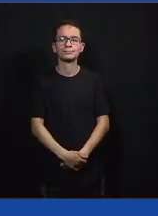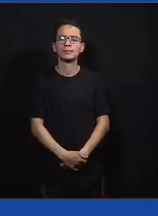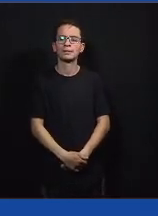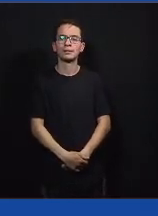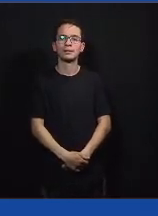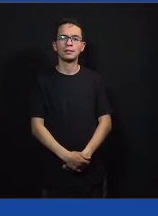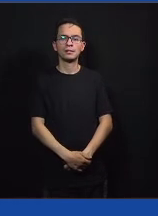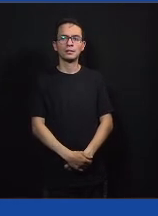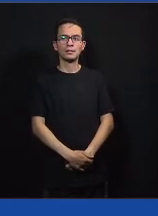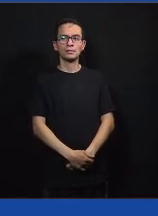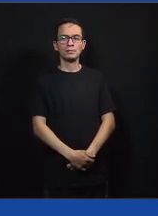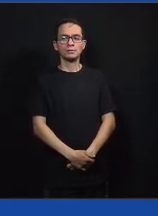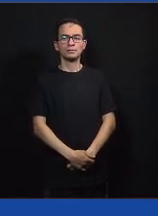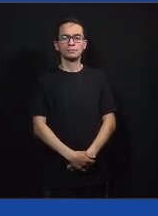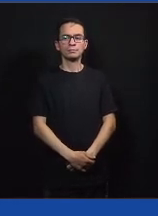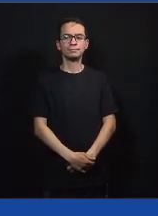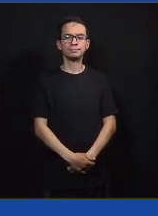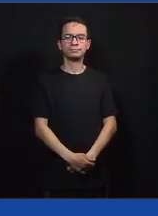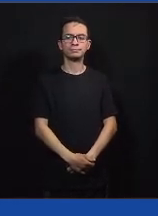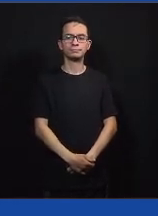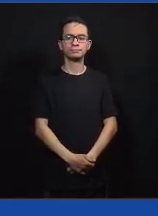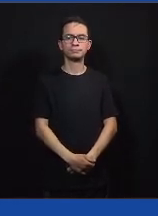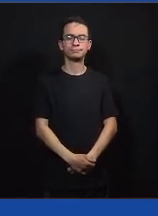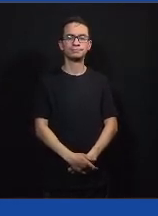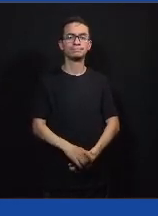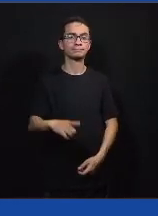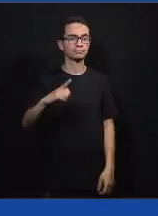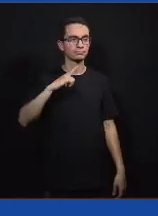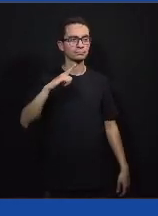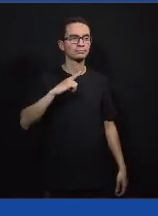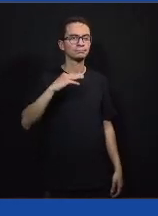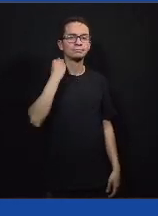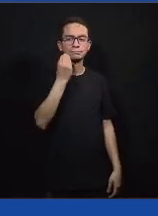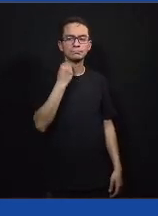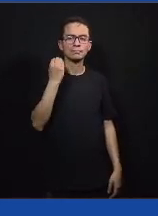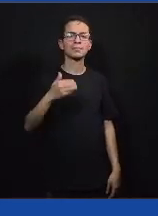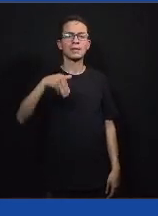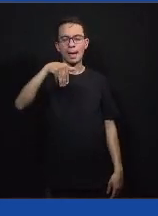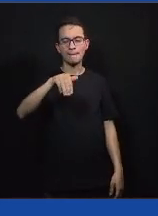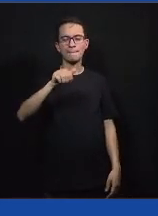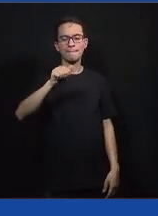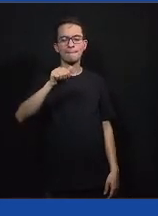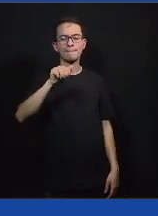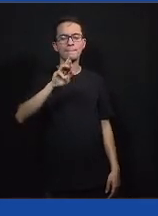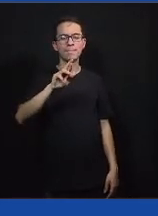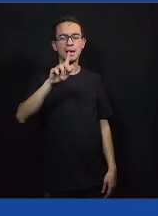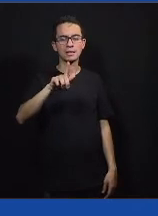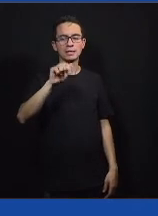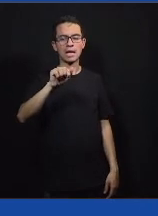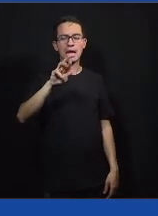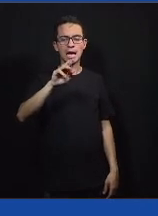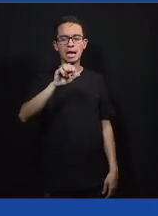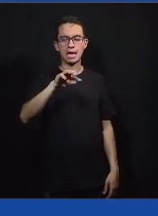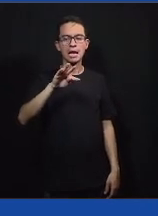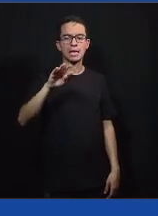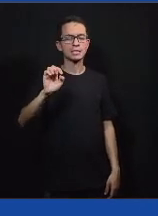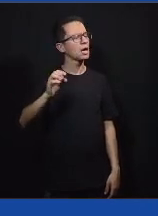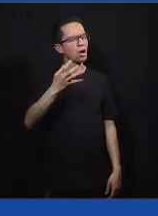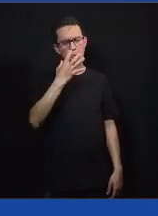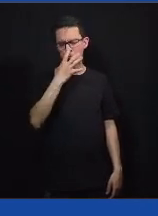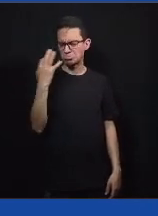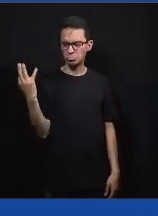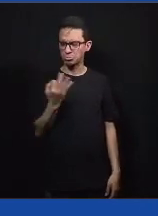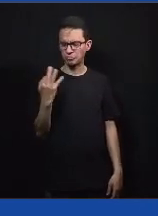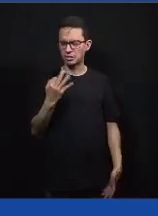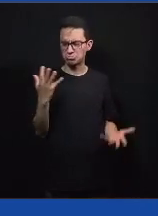e Aqui nós temos também experiência da comentário da Margarete né é amarrou maravilhosas